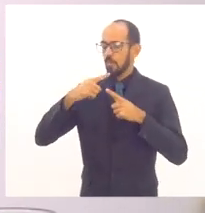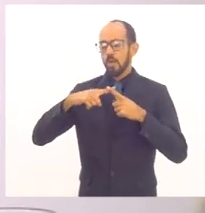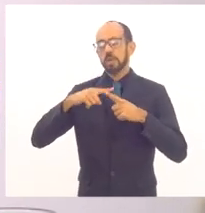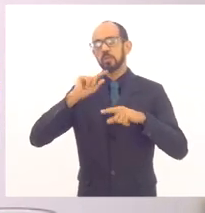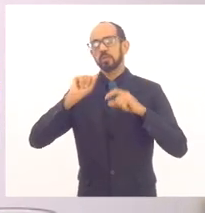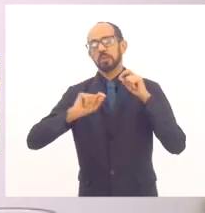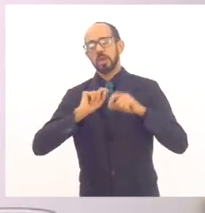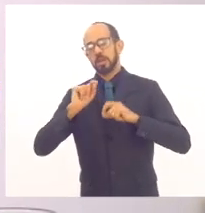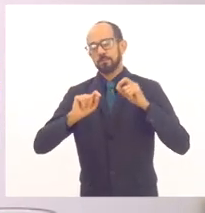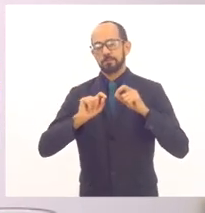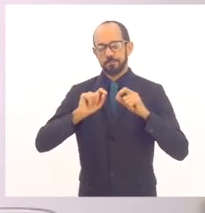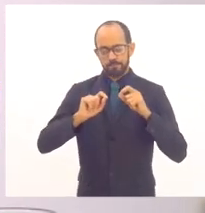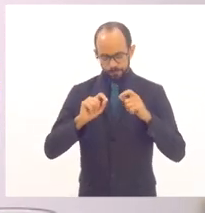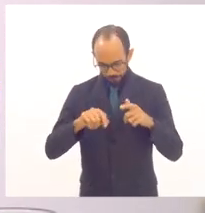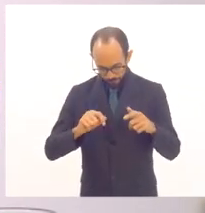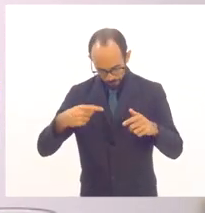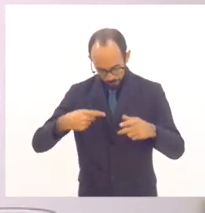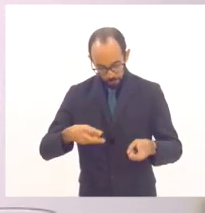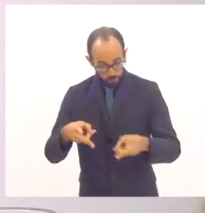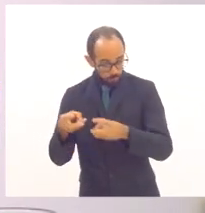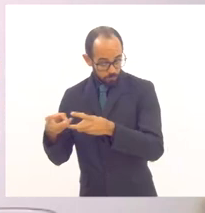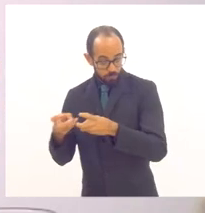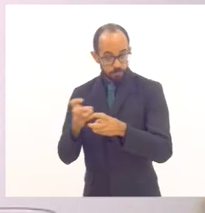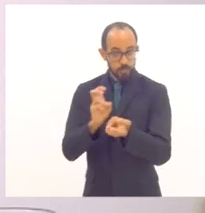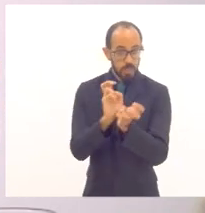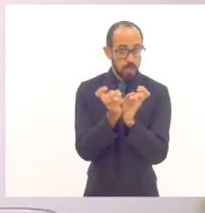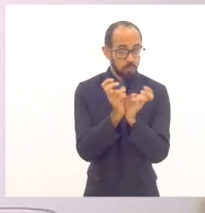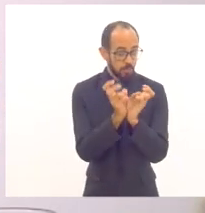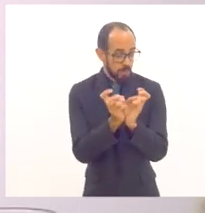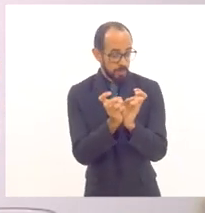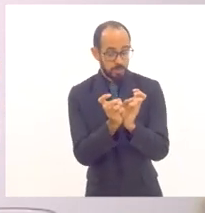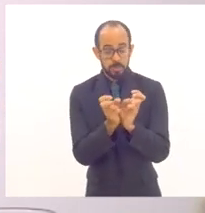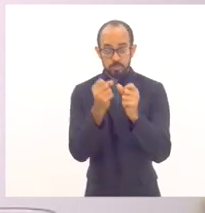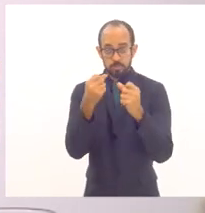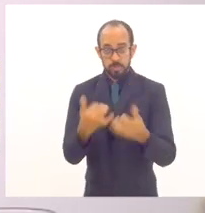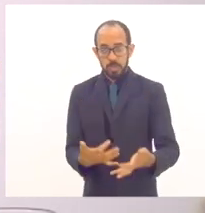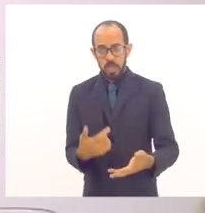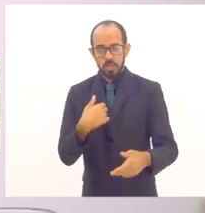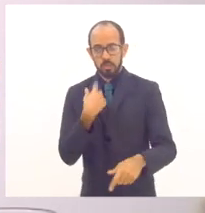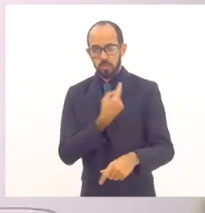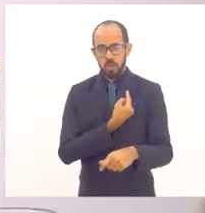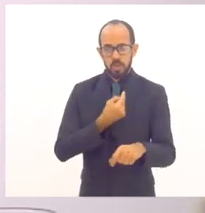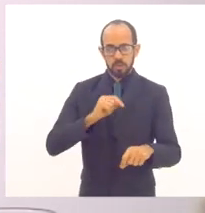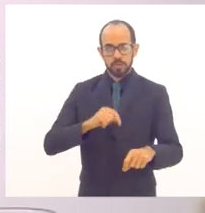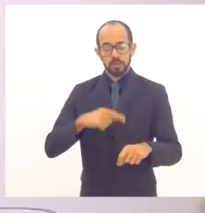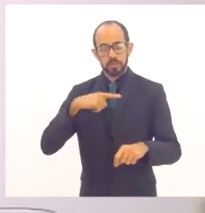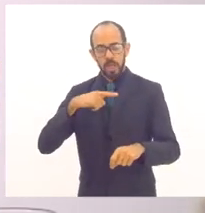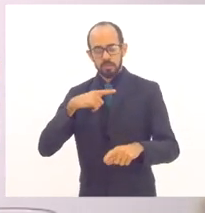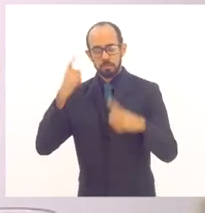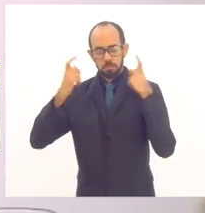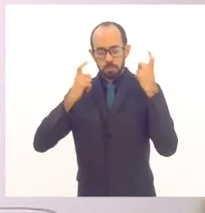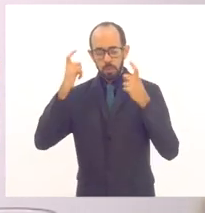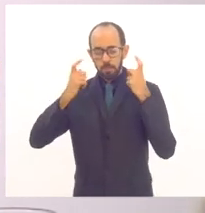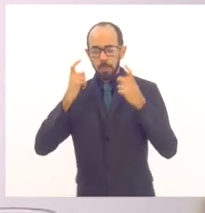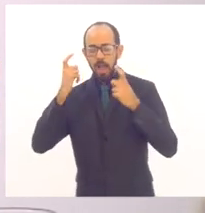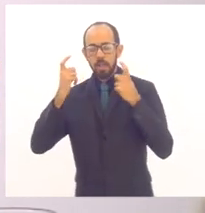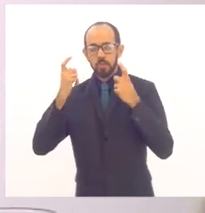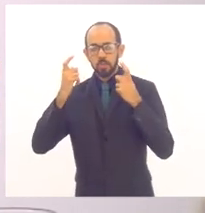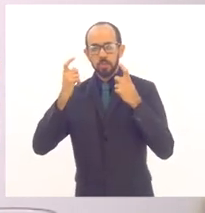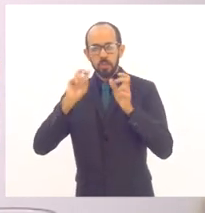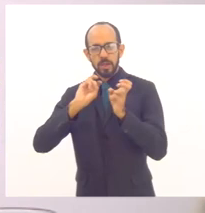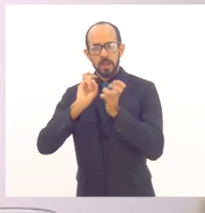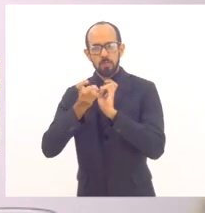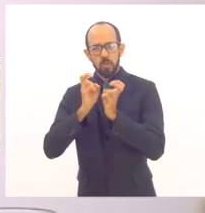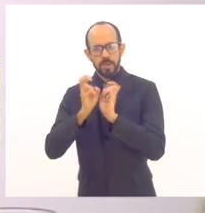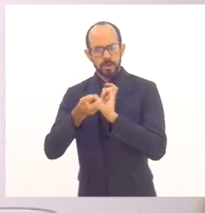eu escuto, né, capoeiras e não capoeiras falarem que Nós estamos preocupados com a capoeira.